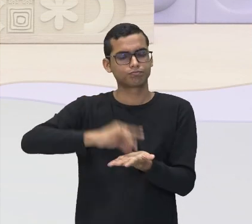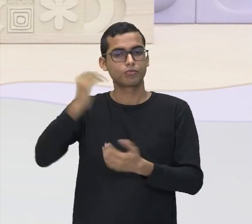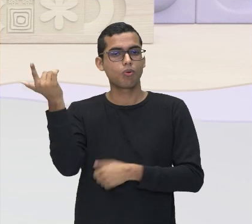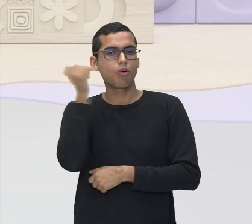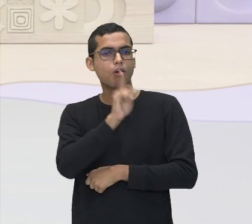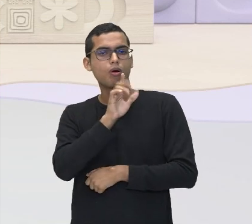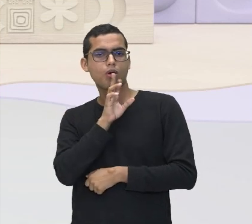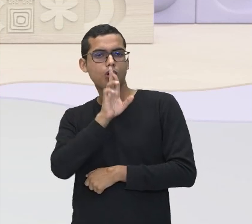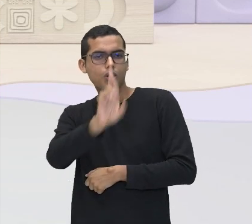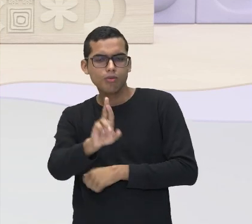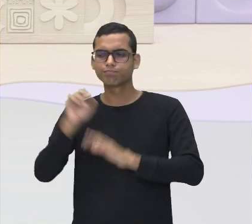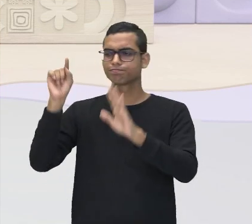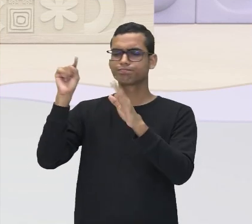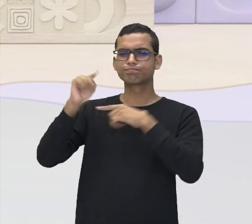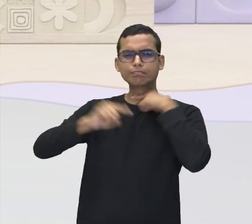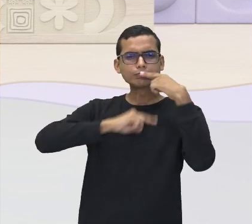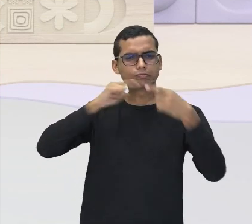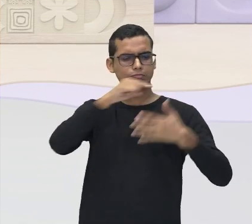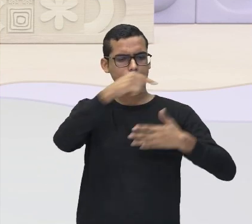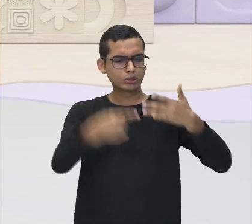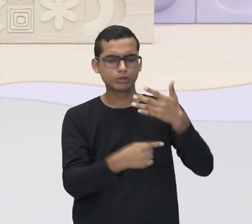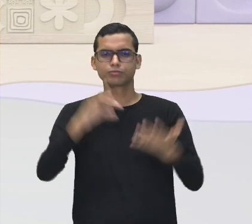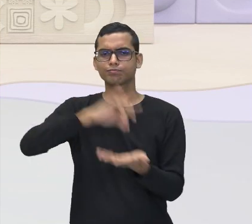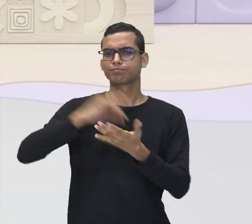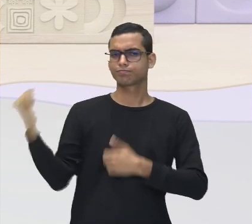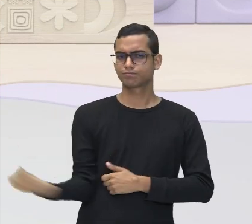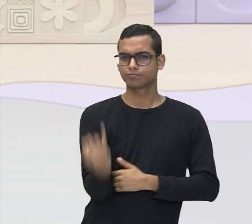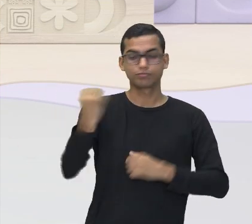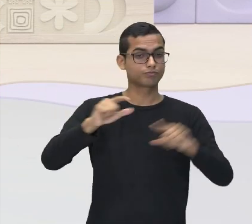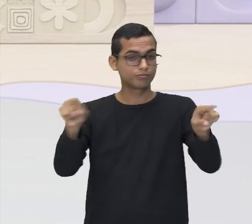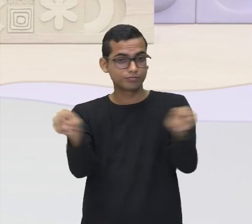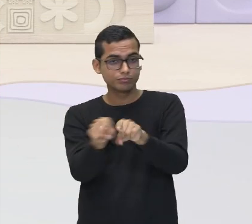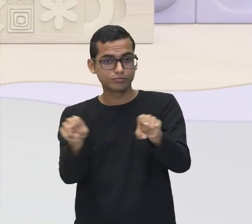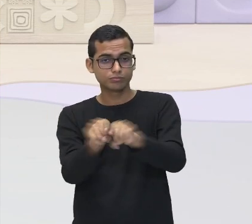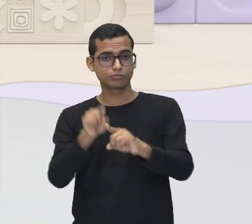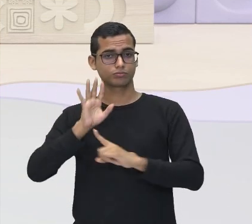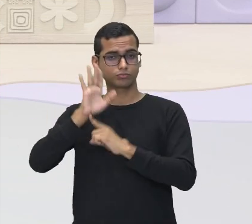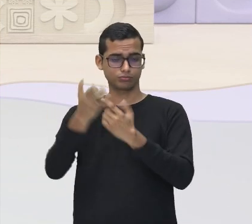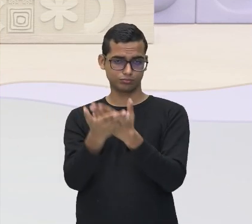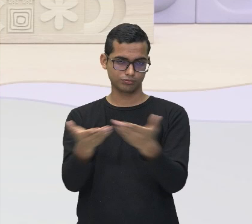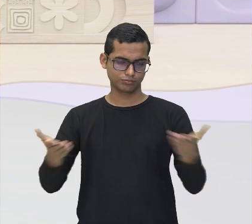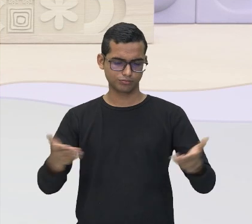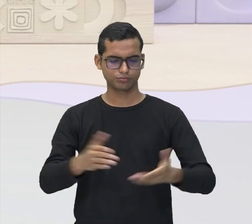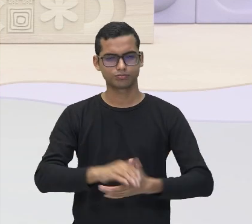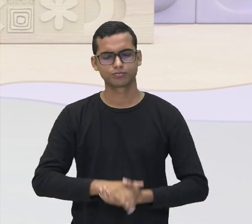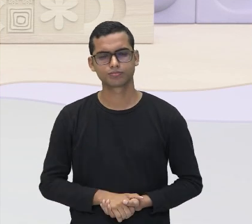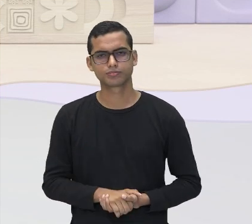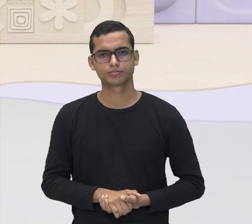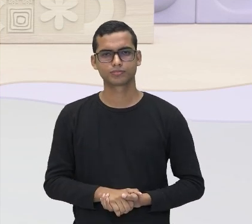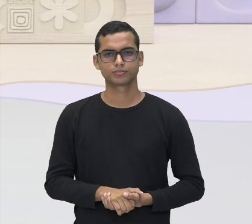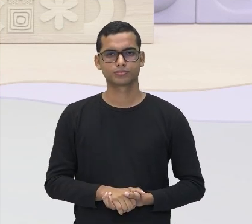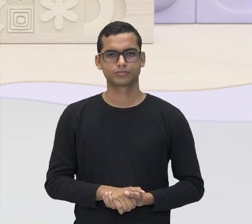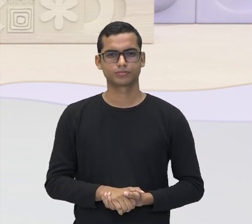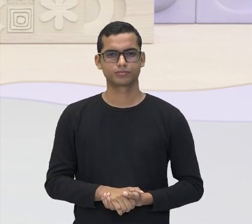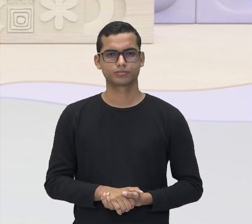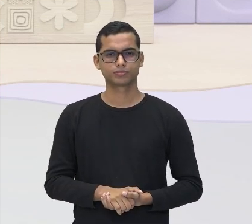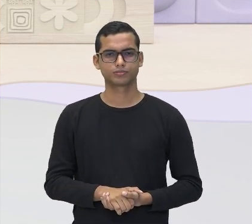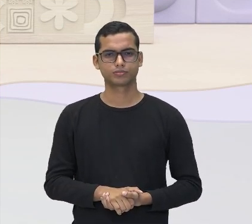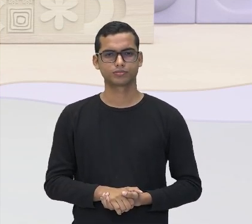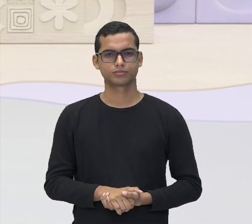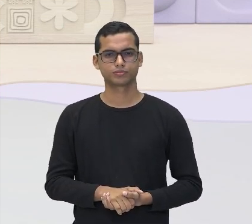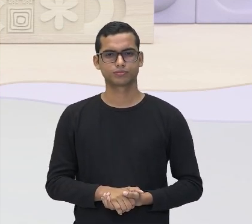essas perguntas tão necessárias e tão profundas que eu estou presenteando na aula de hoje. Tal qual as